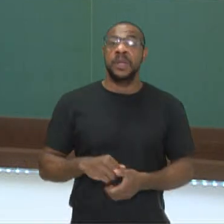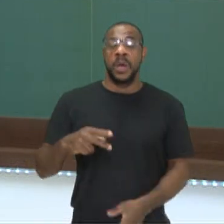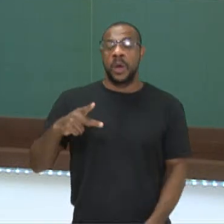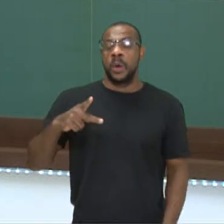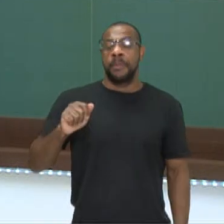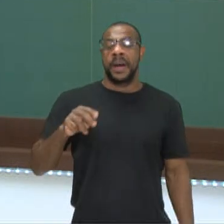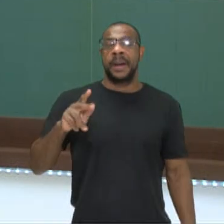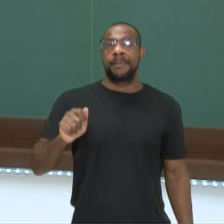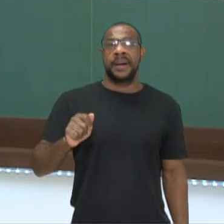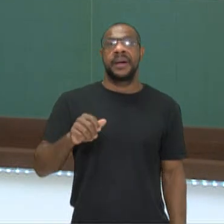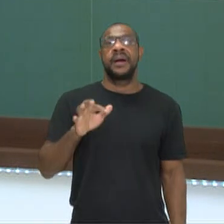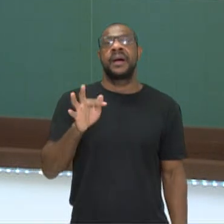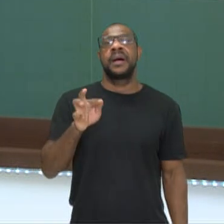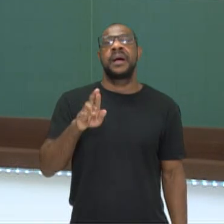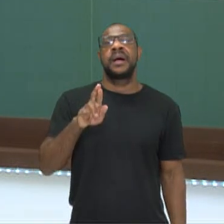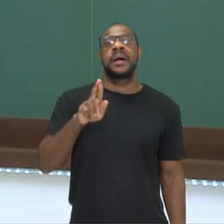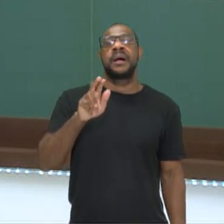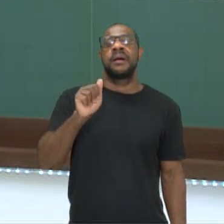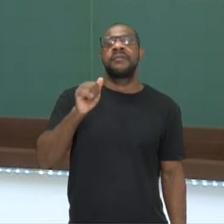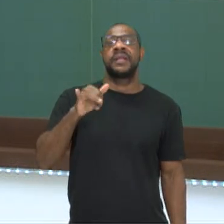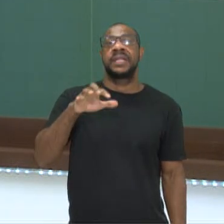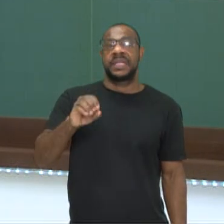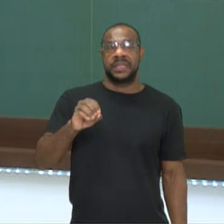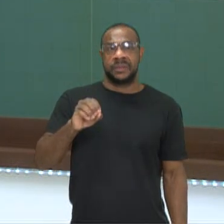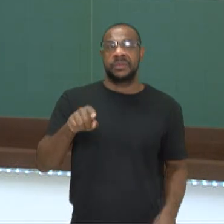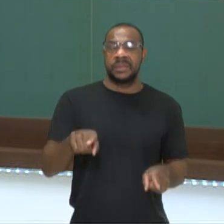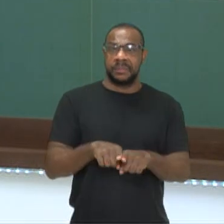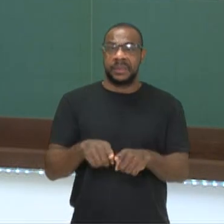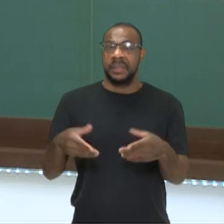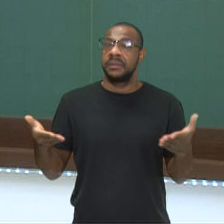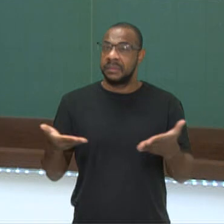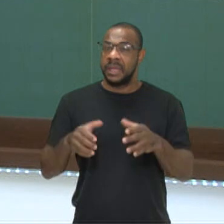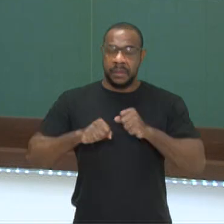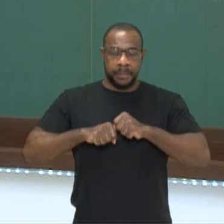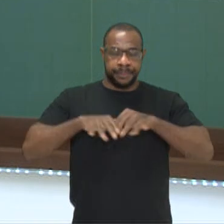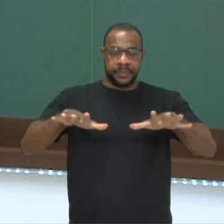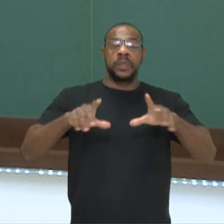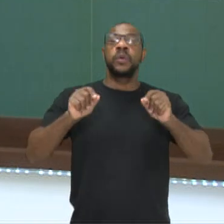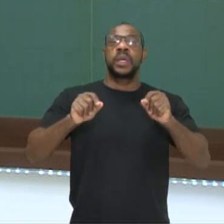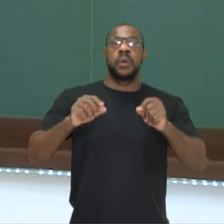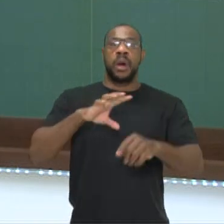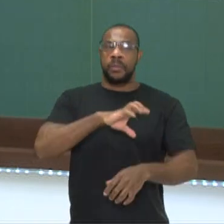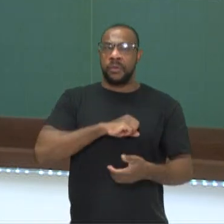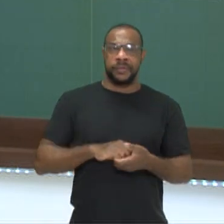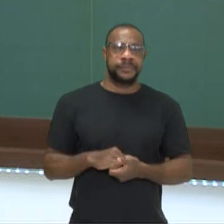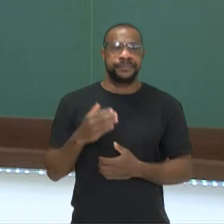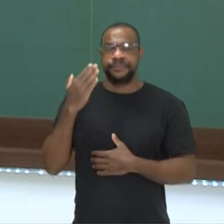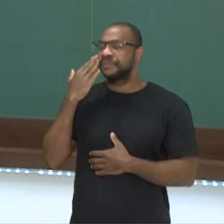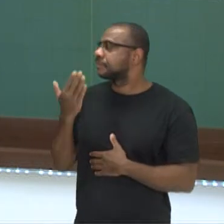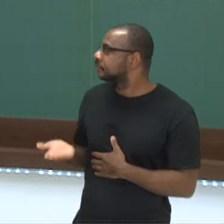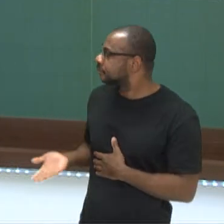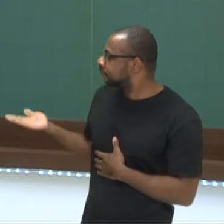que prega o amor aos outros seres humanos. O Dalai Lama, a sua santidade, o Dalai Lama, ele é o